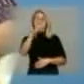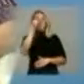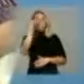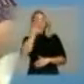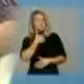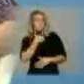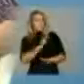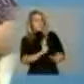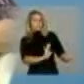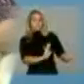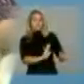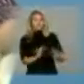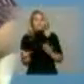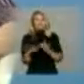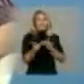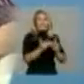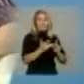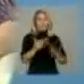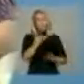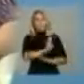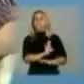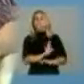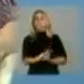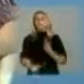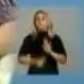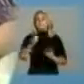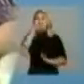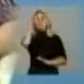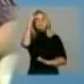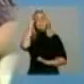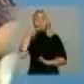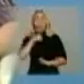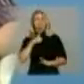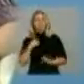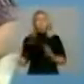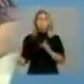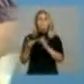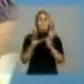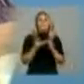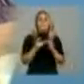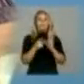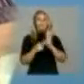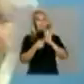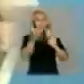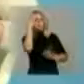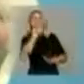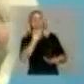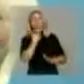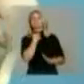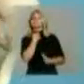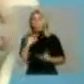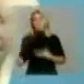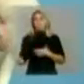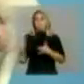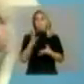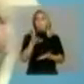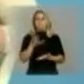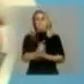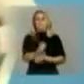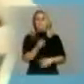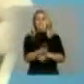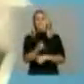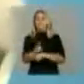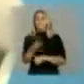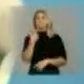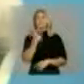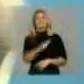das primeiras pessoas a ter esse contato com eles e provar que a lepra não pegava, assim, né? E foi a partir das denúncias que a deputada